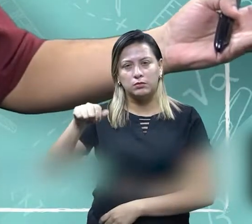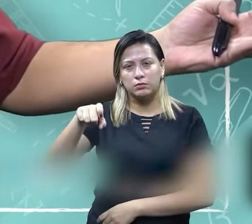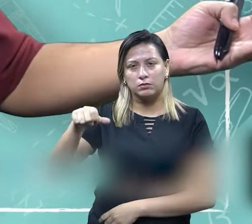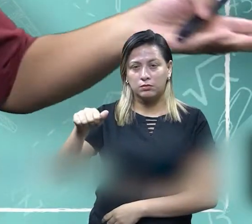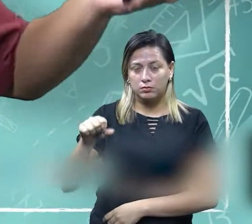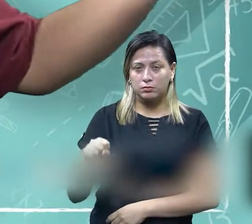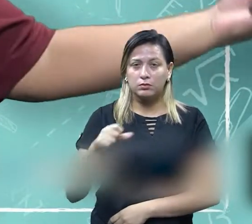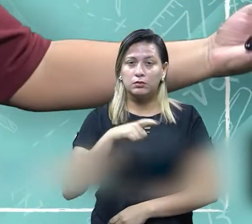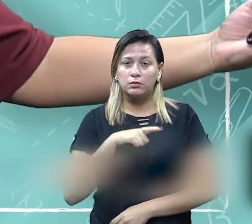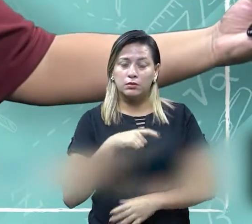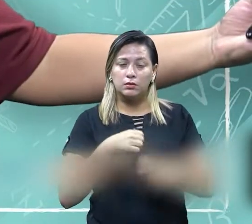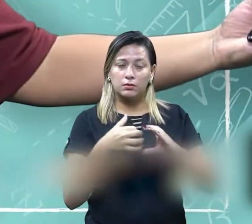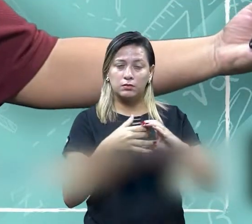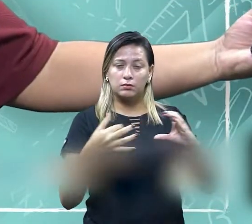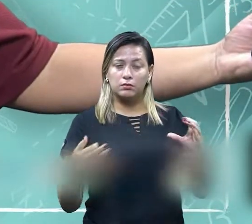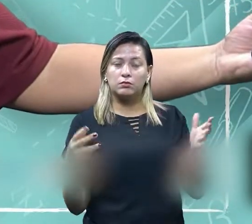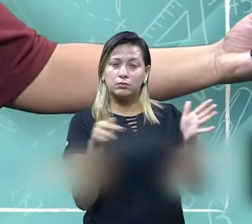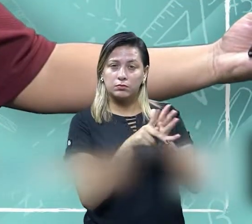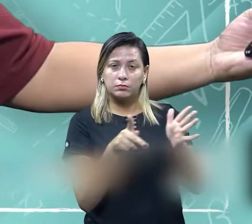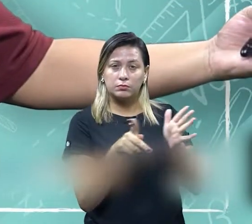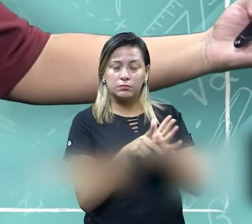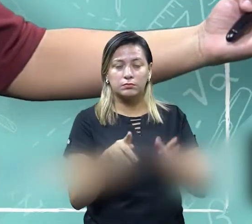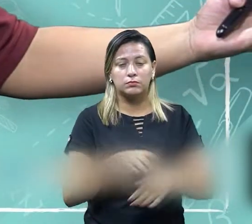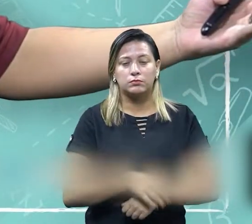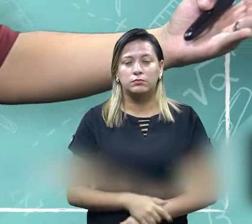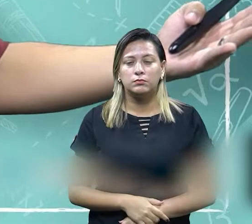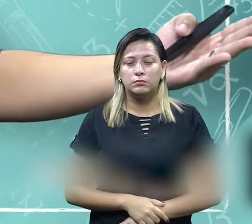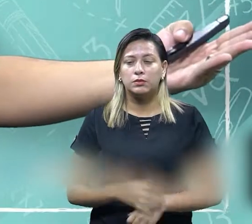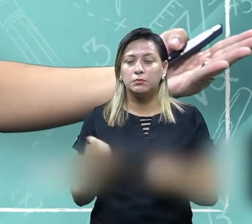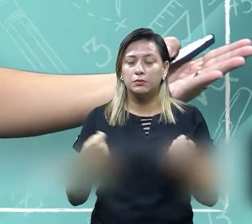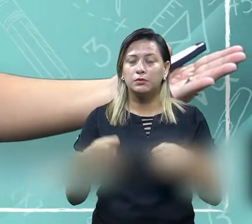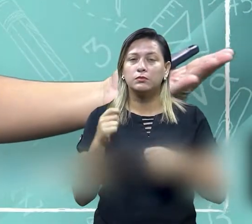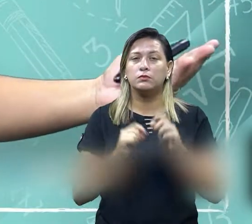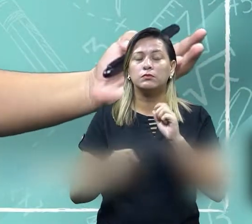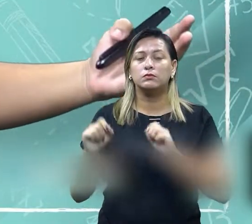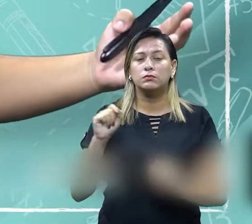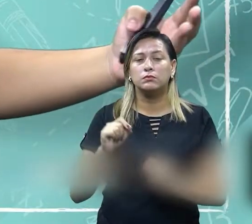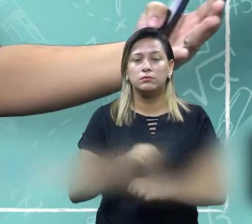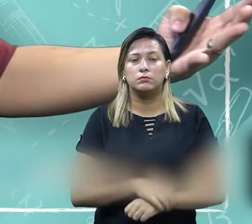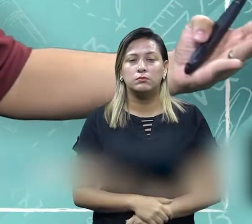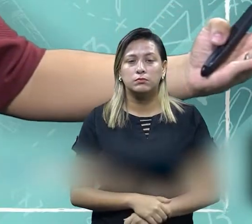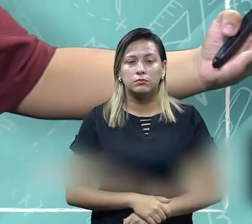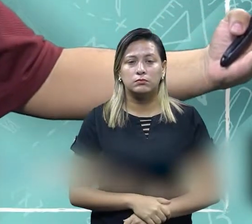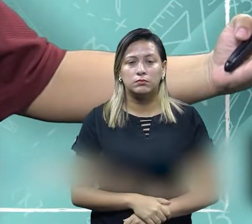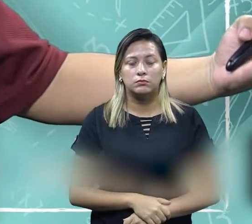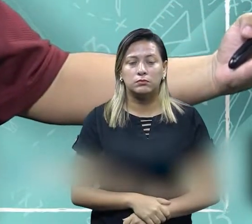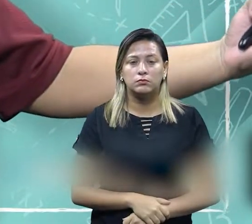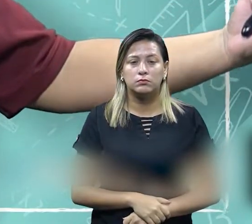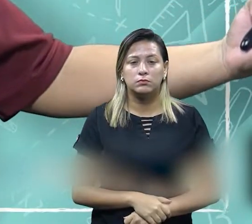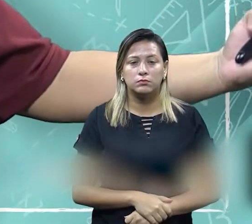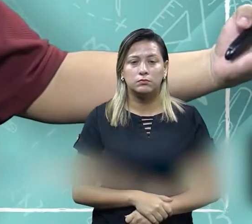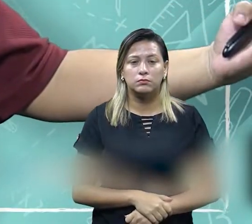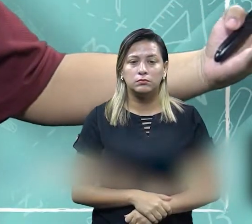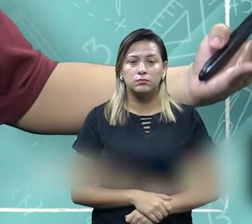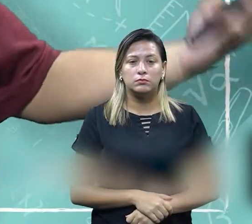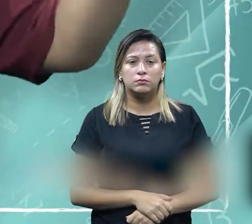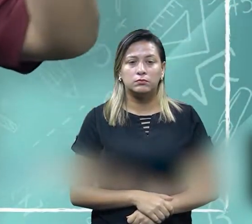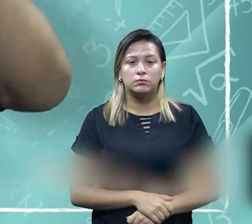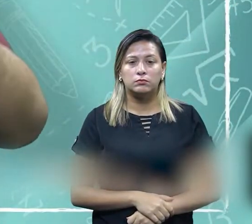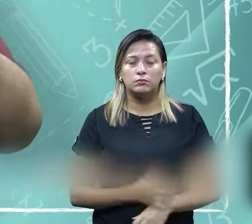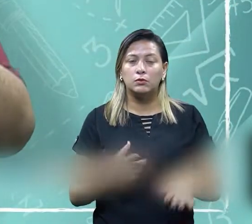características próprias, mas precisa ter alguma